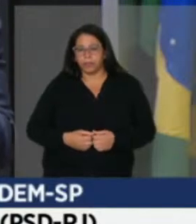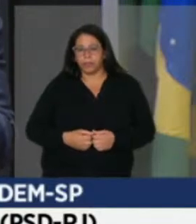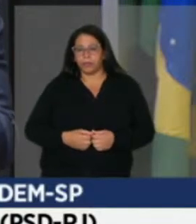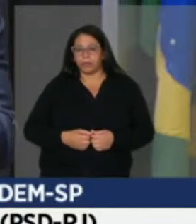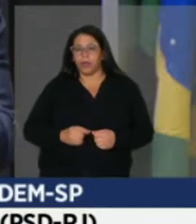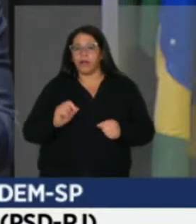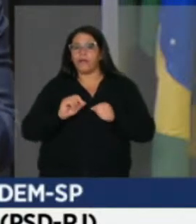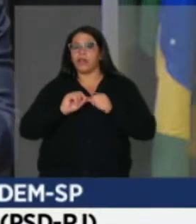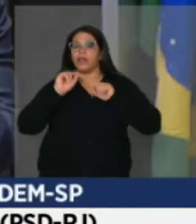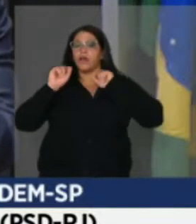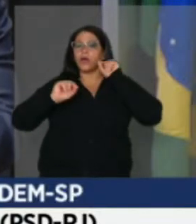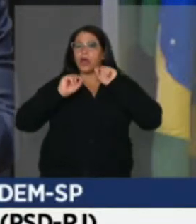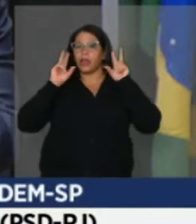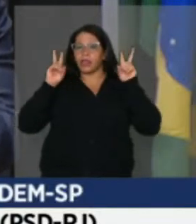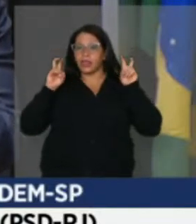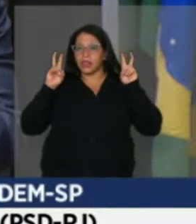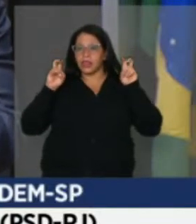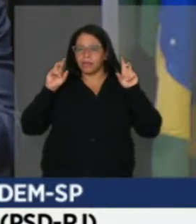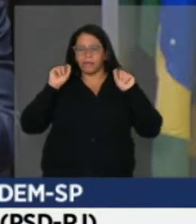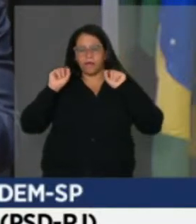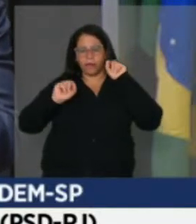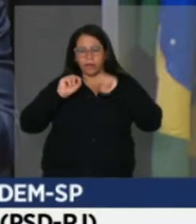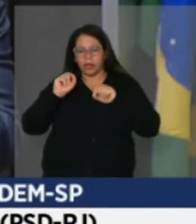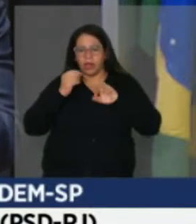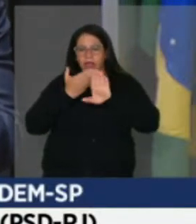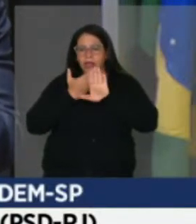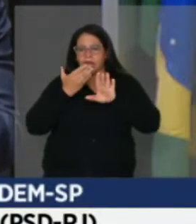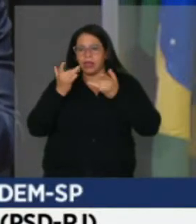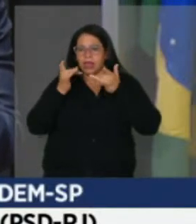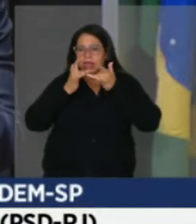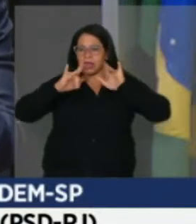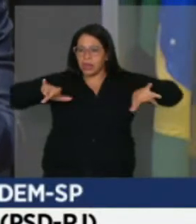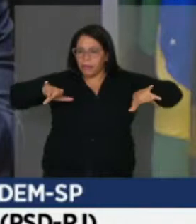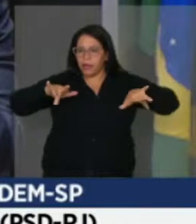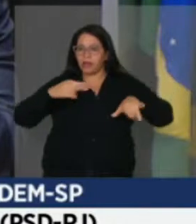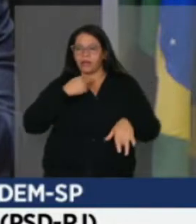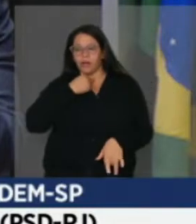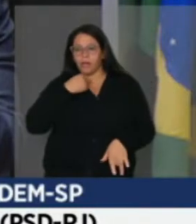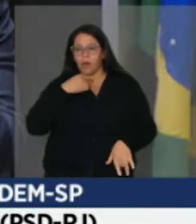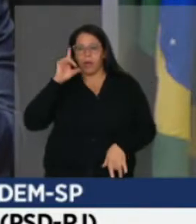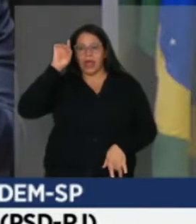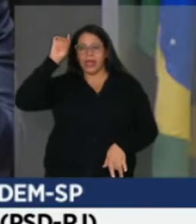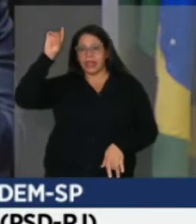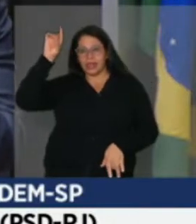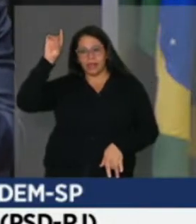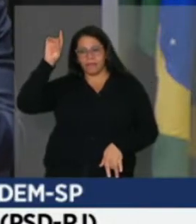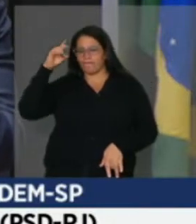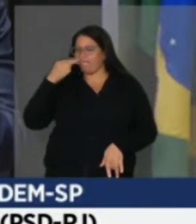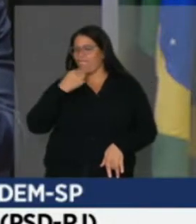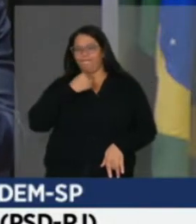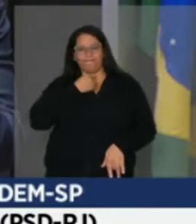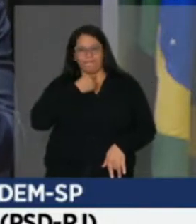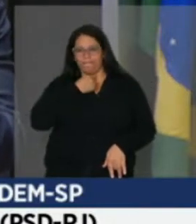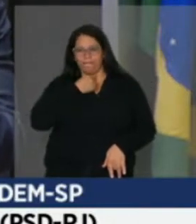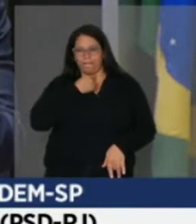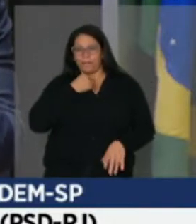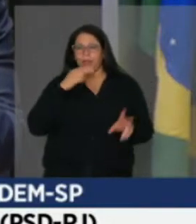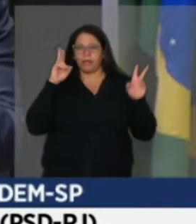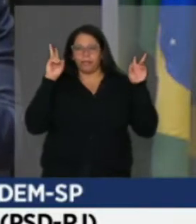Fazer o quê? Separar eu não posso, porque não posso escandalizar o nome de Deus. Isso não. Fecha